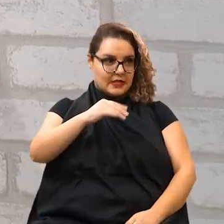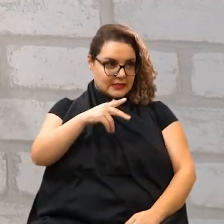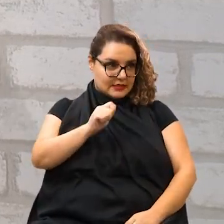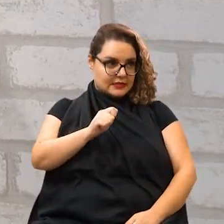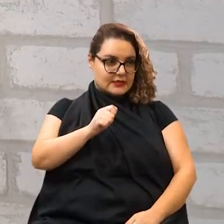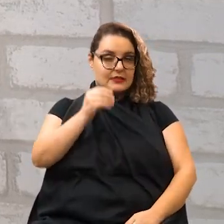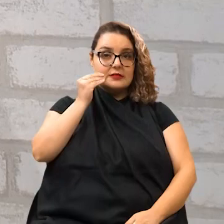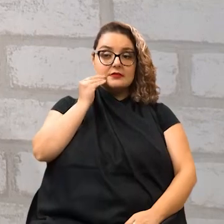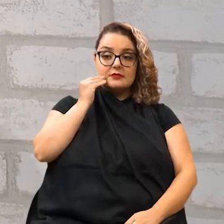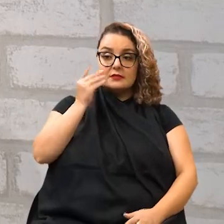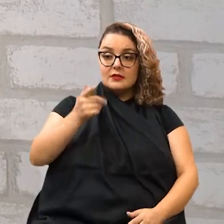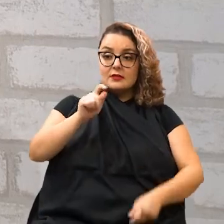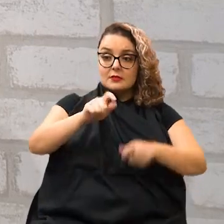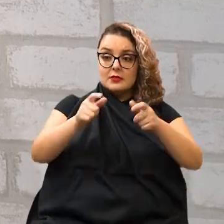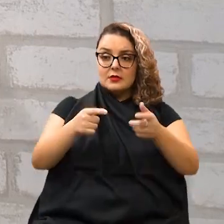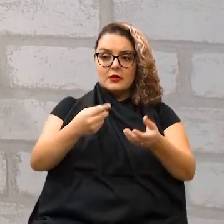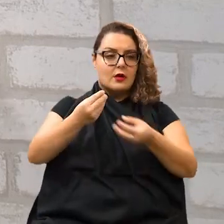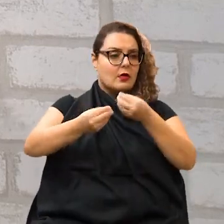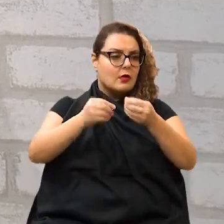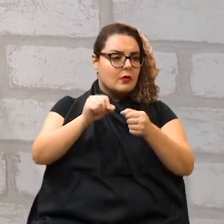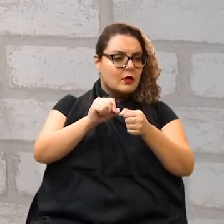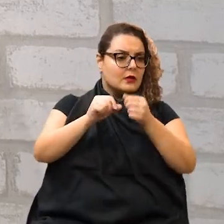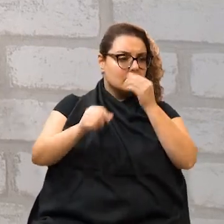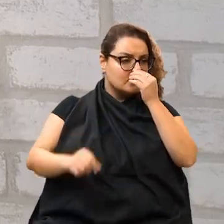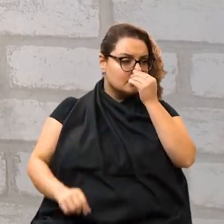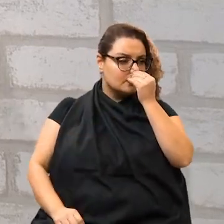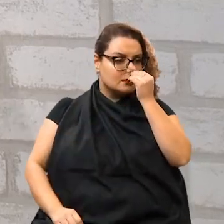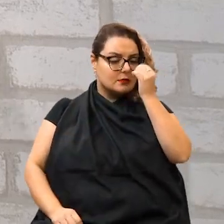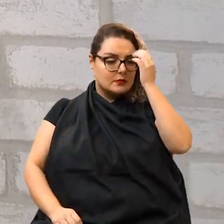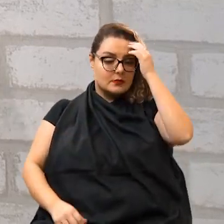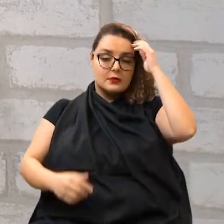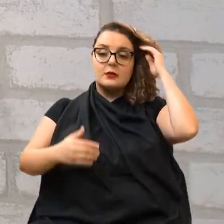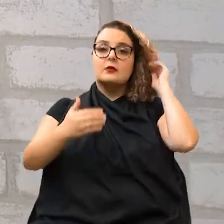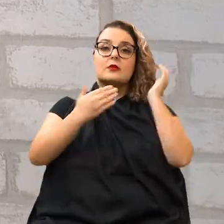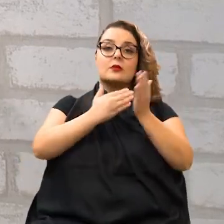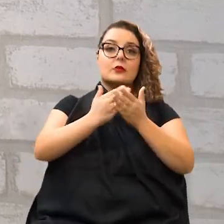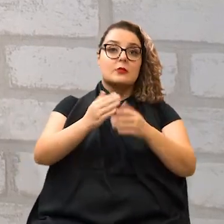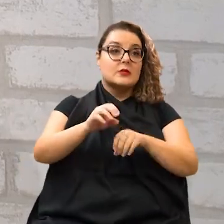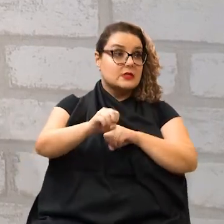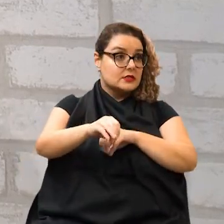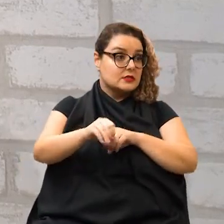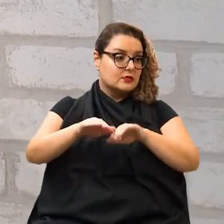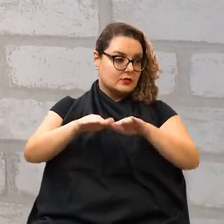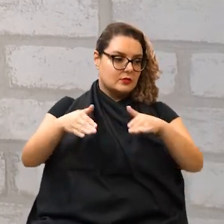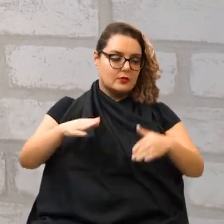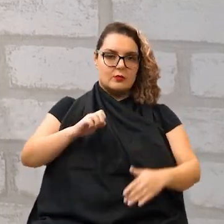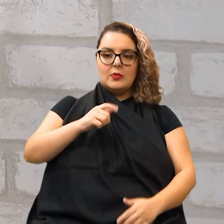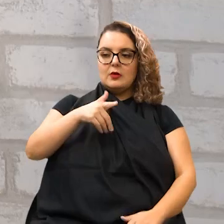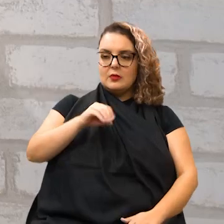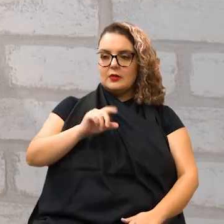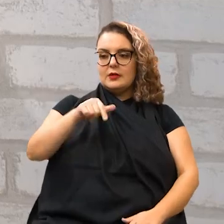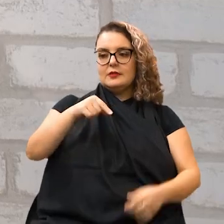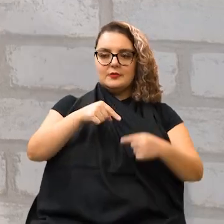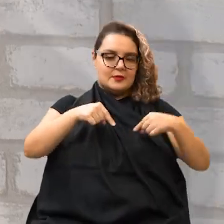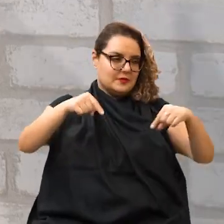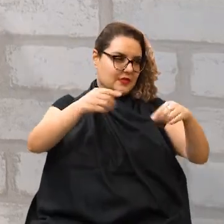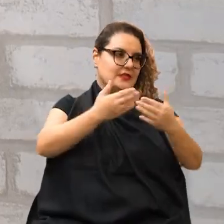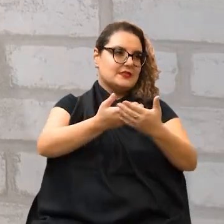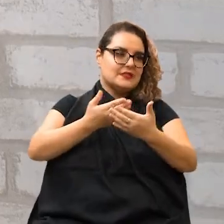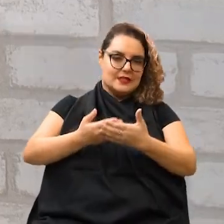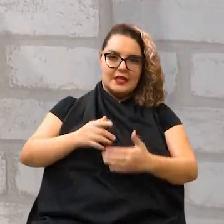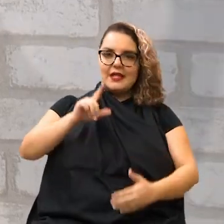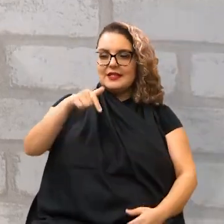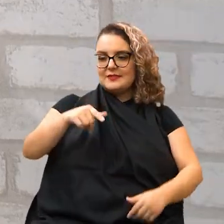que eu testei. Essas pecinhas, as pessoas começaram a perguntar: como que você fez? Como que você fez? E eu comecei a ensinar no balcão. E aí do balcão foi para a